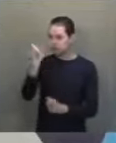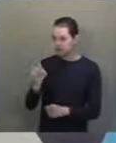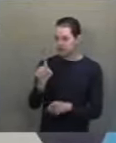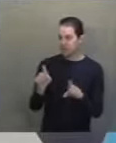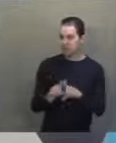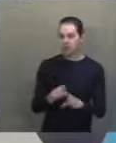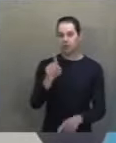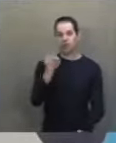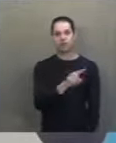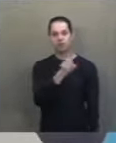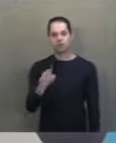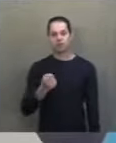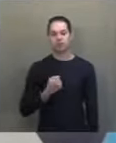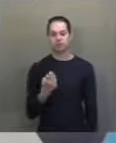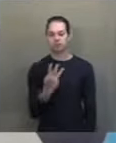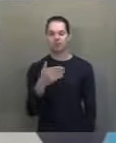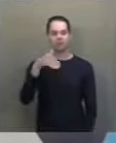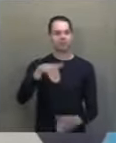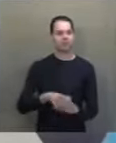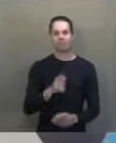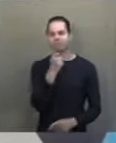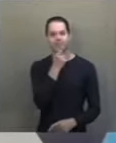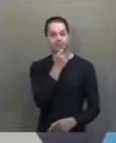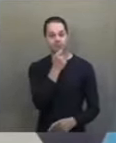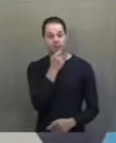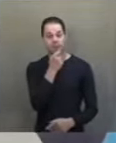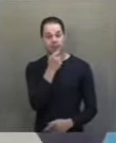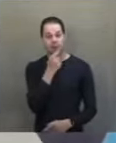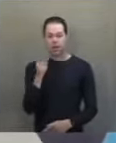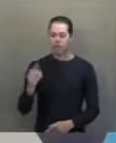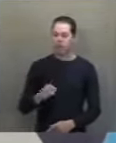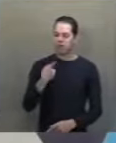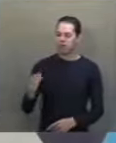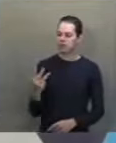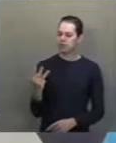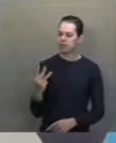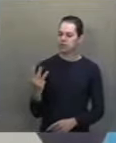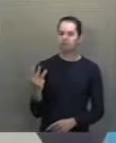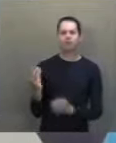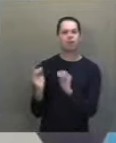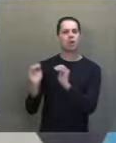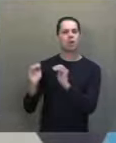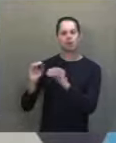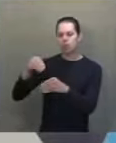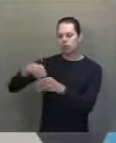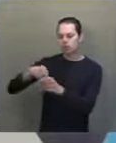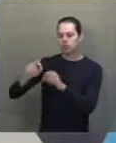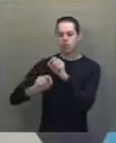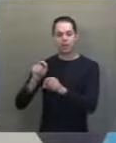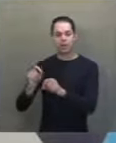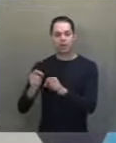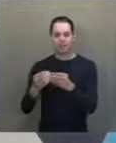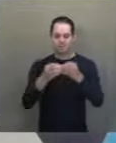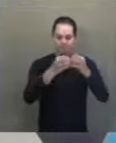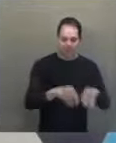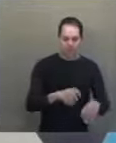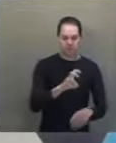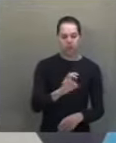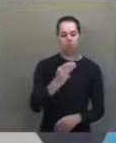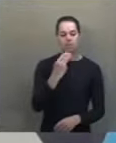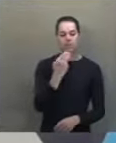veto 33 não foi votado. Ele traria um enorme prejuízo a 5 milhões de pessoas